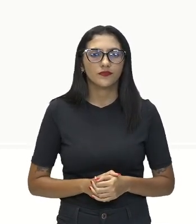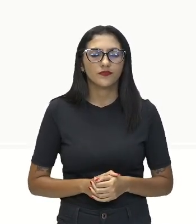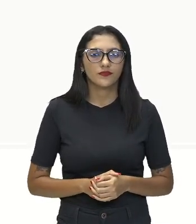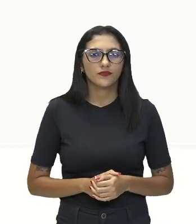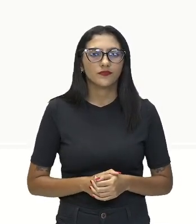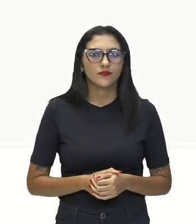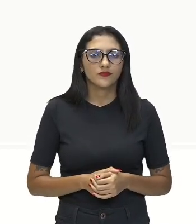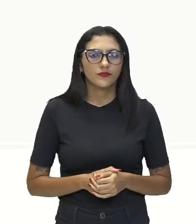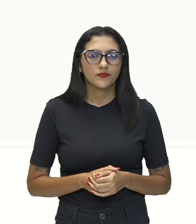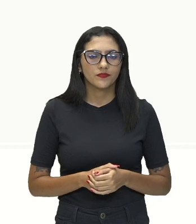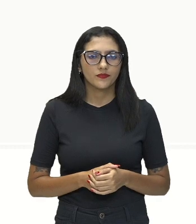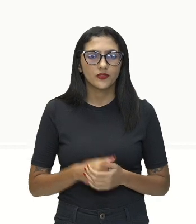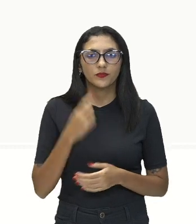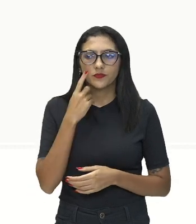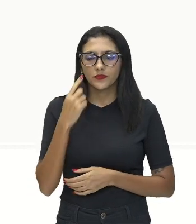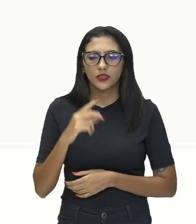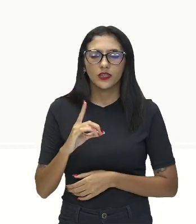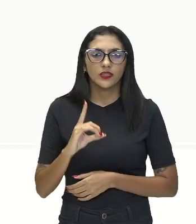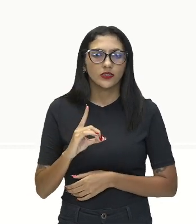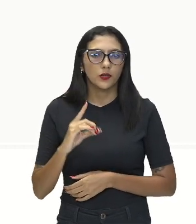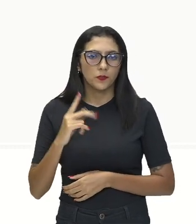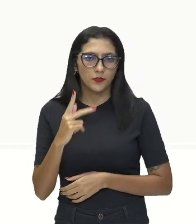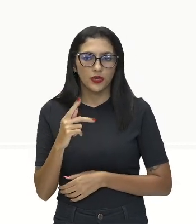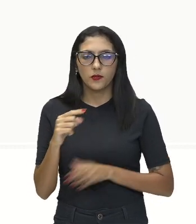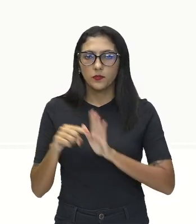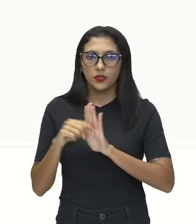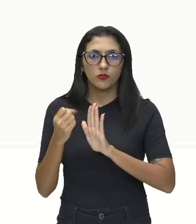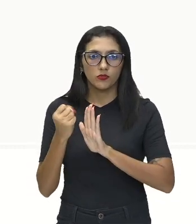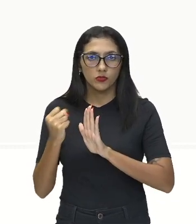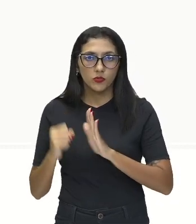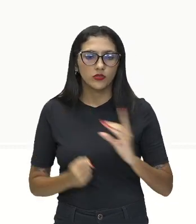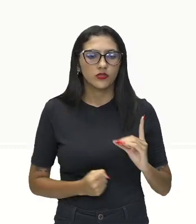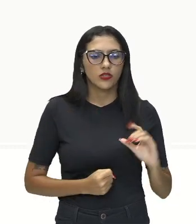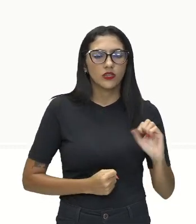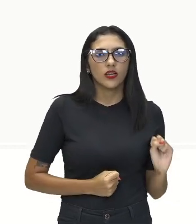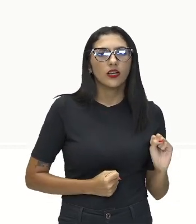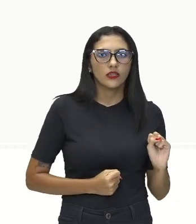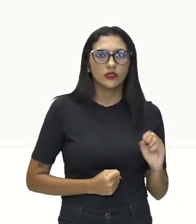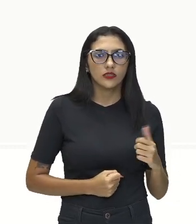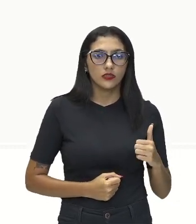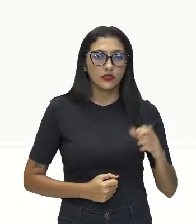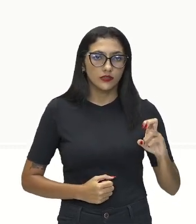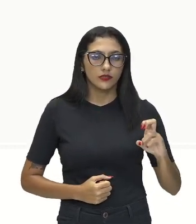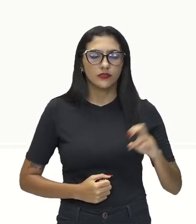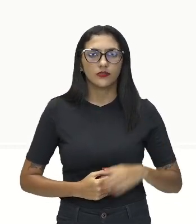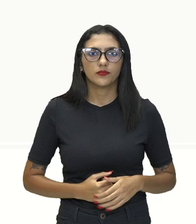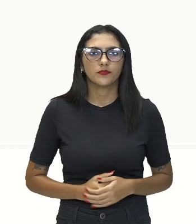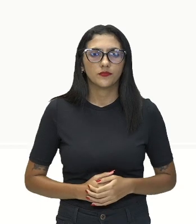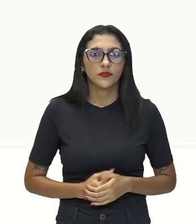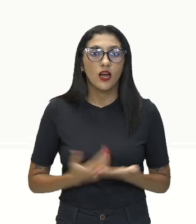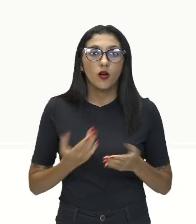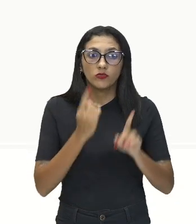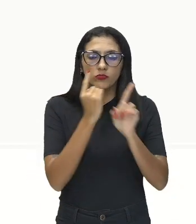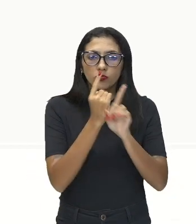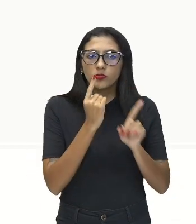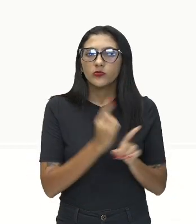Então, diagonal principal menos 8, diagonal secundária 15 positivo. Agora vamos encontrar o